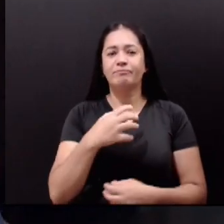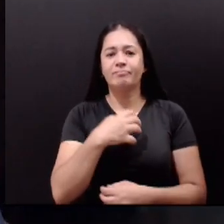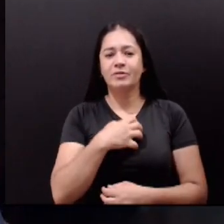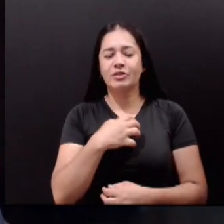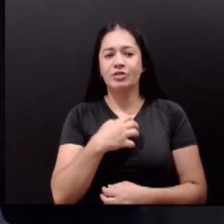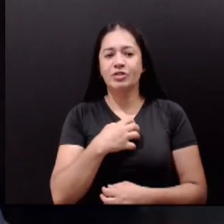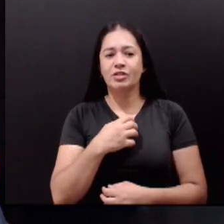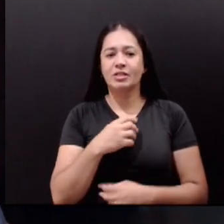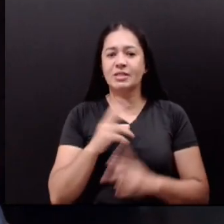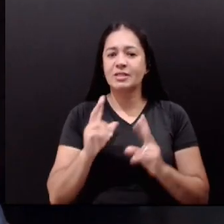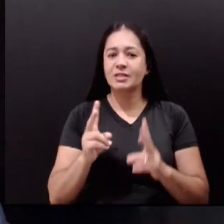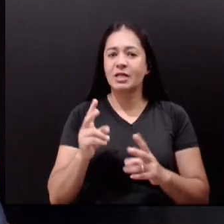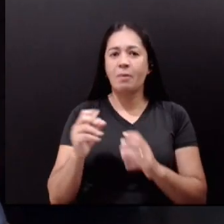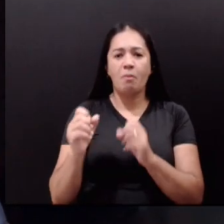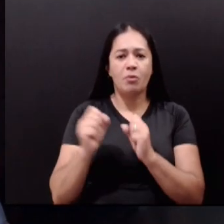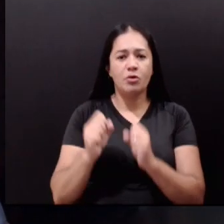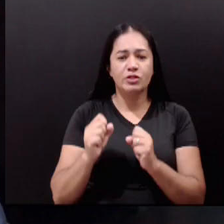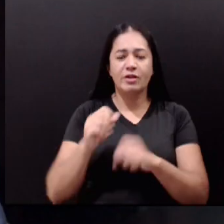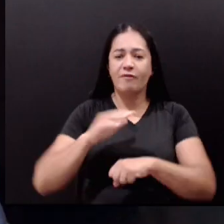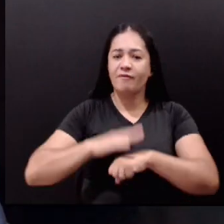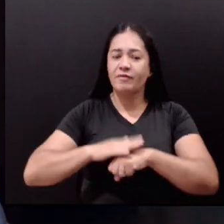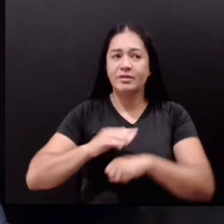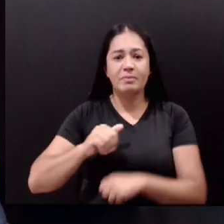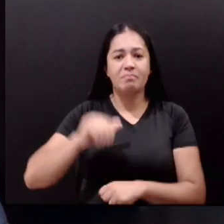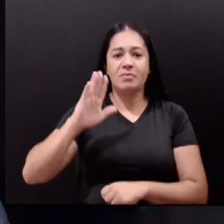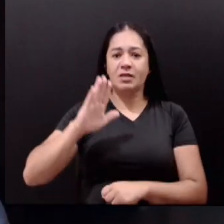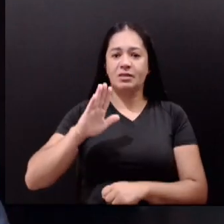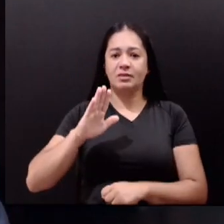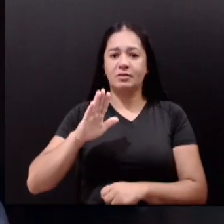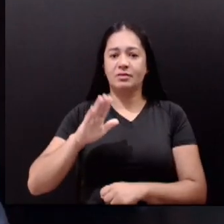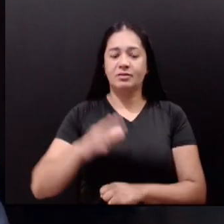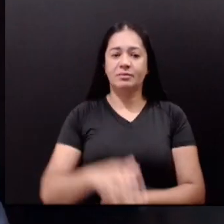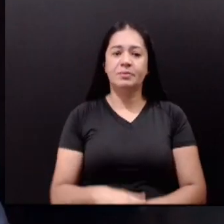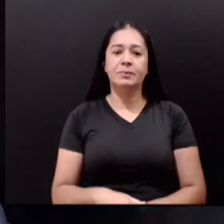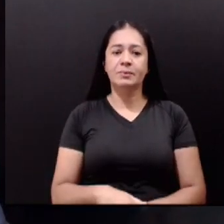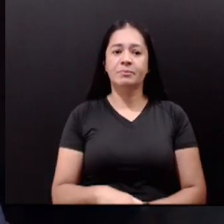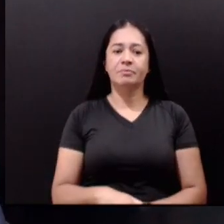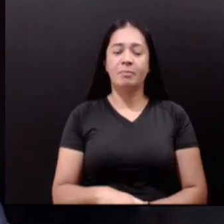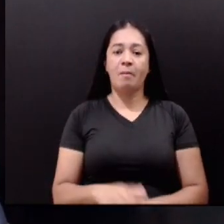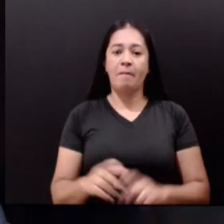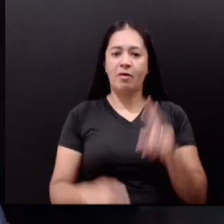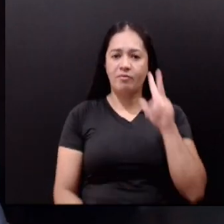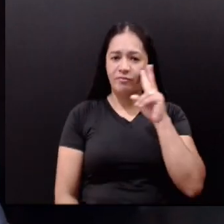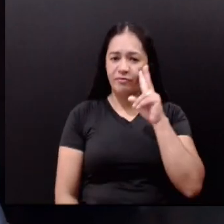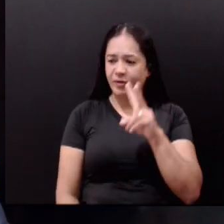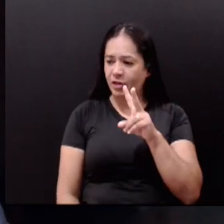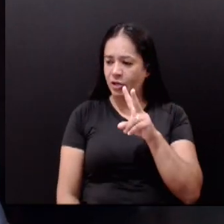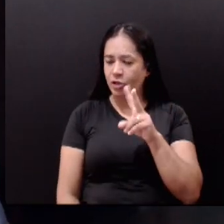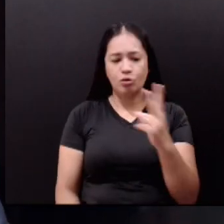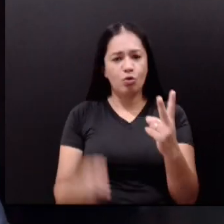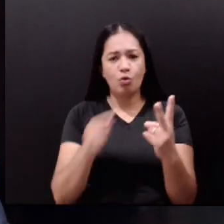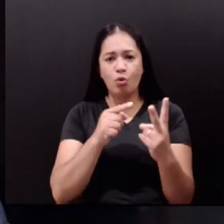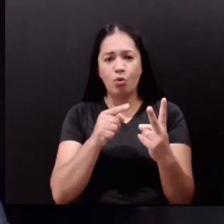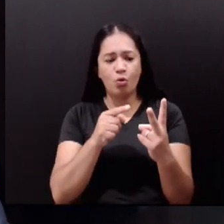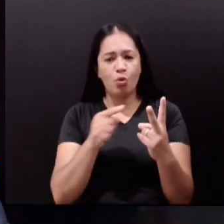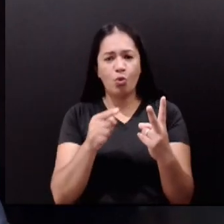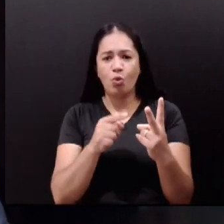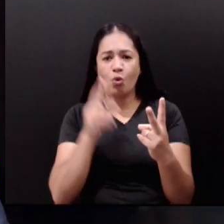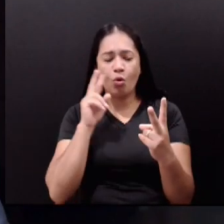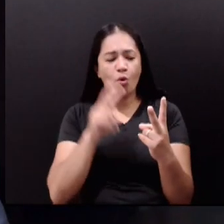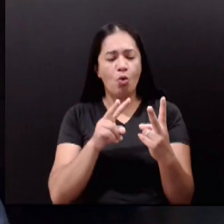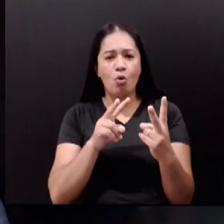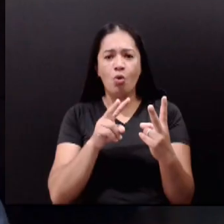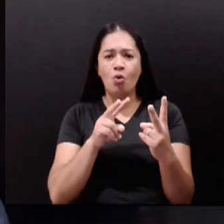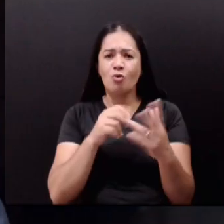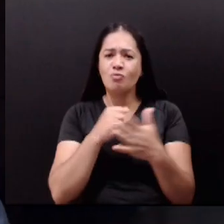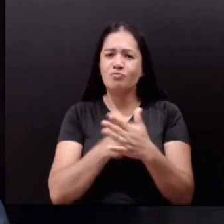fazer mais, né. E vendo aquele casal, né, a luta daquele casal,